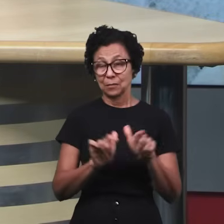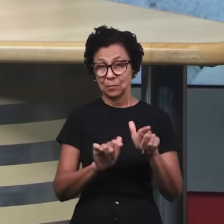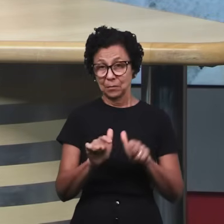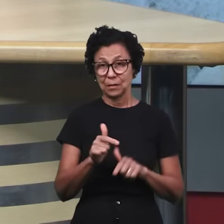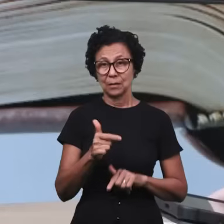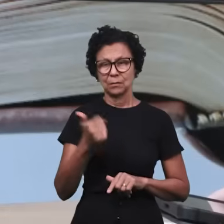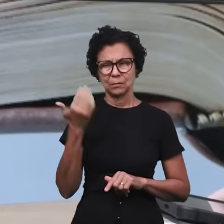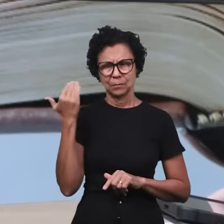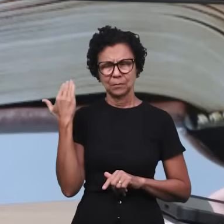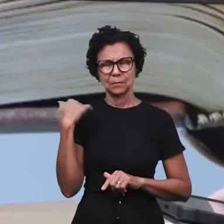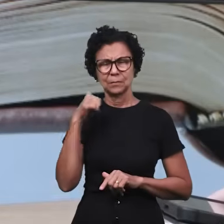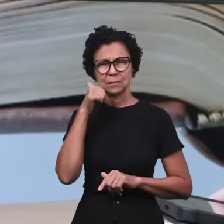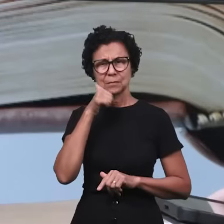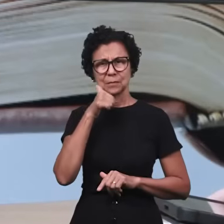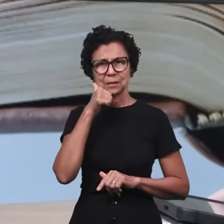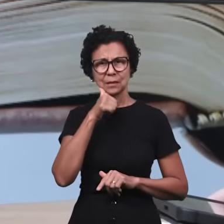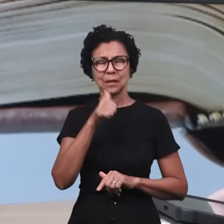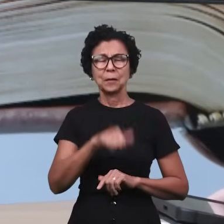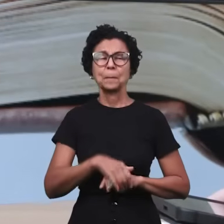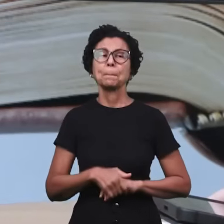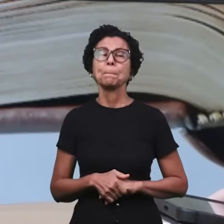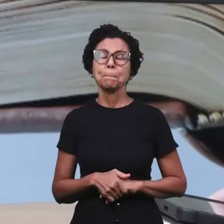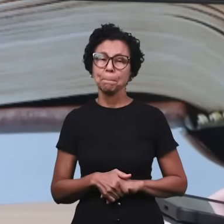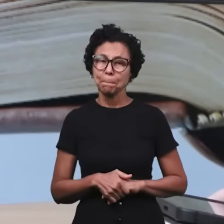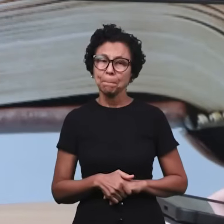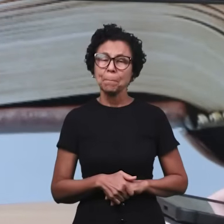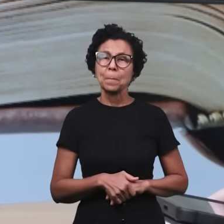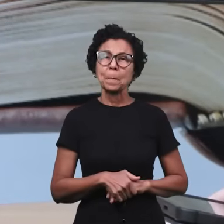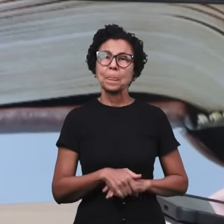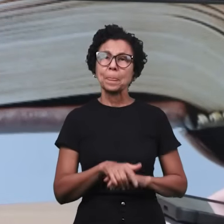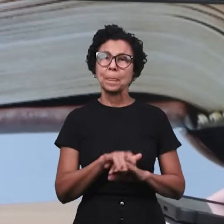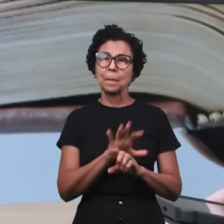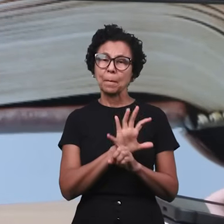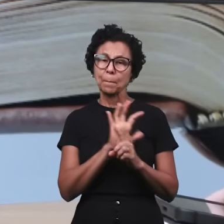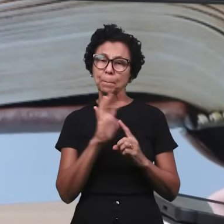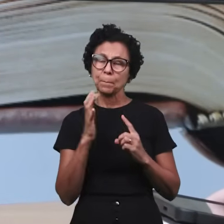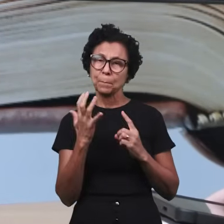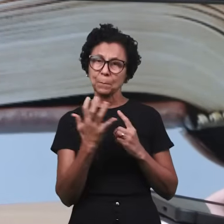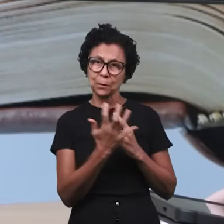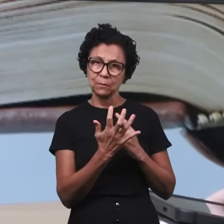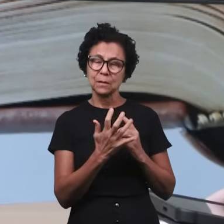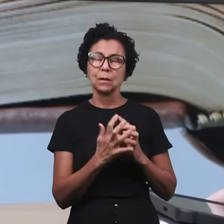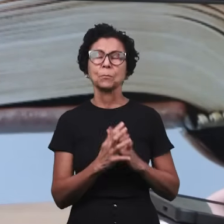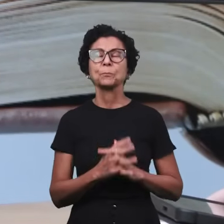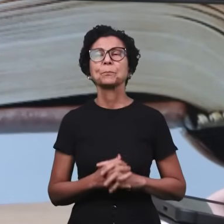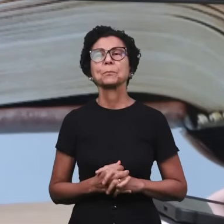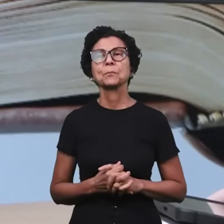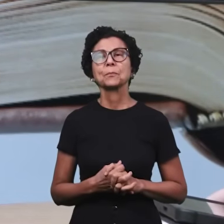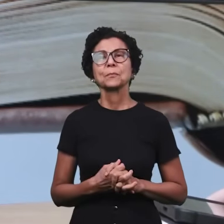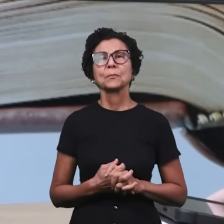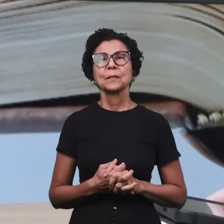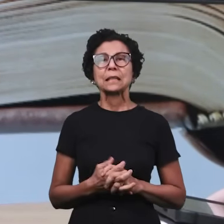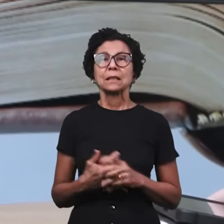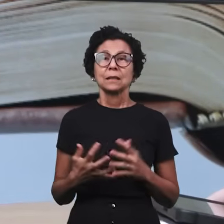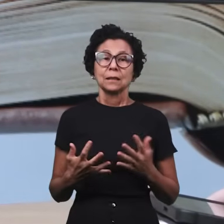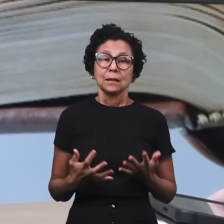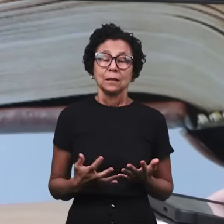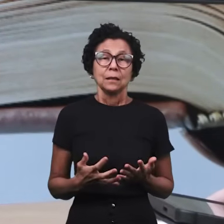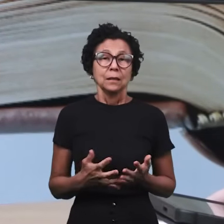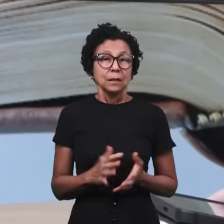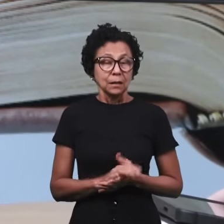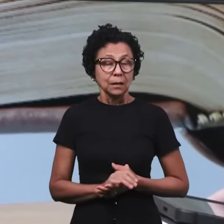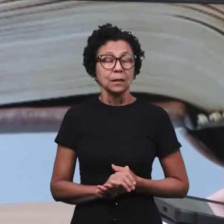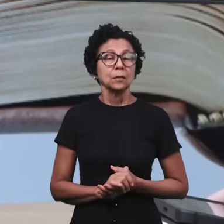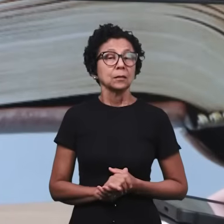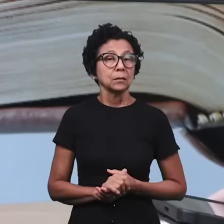como serviria para provisão, inclusive, né? E o nosso trabalho é aquele que